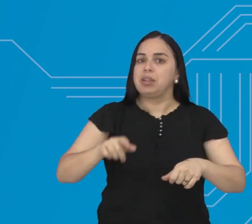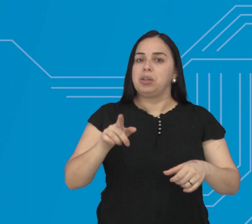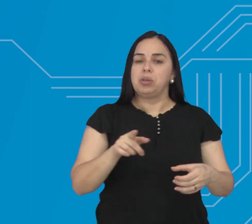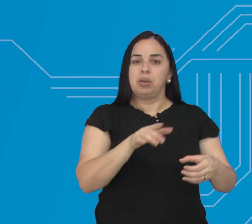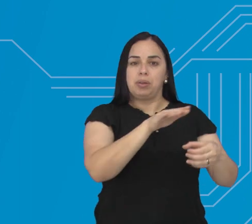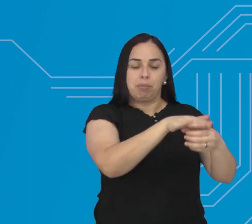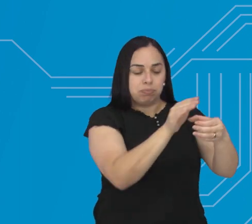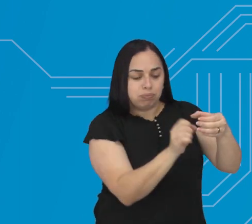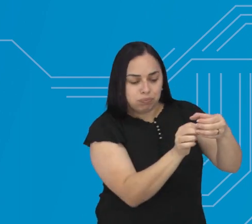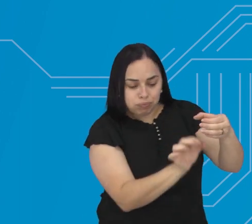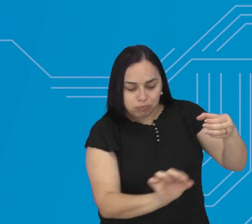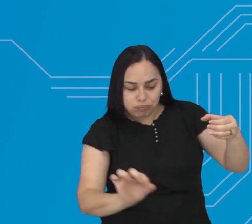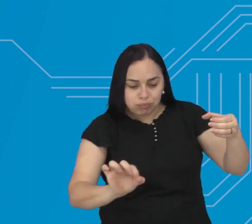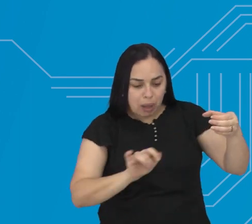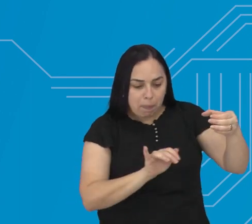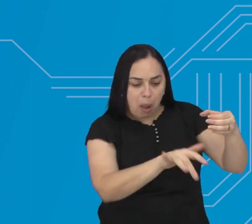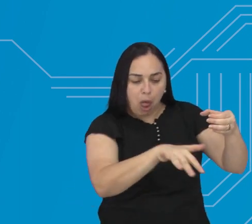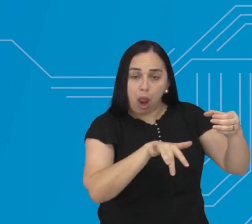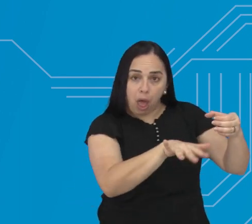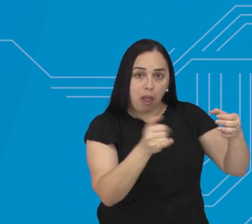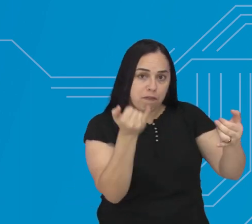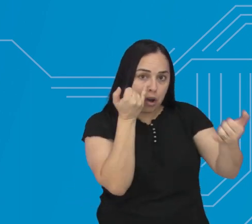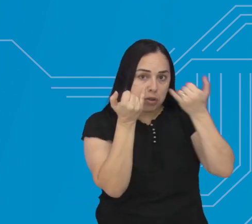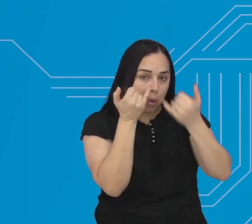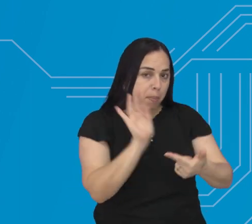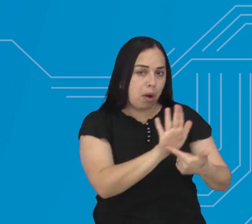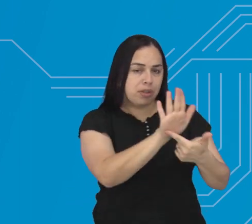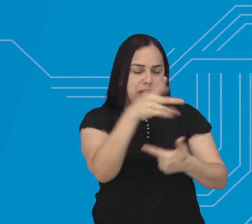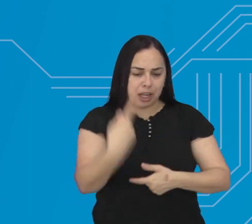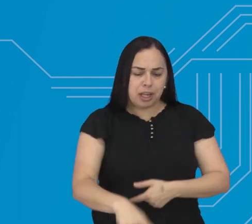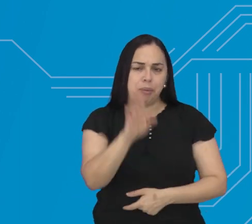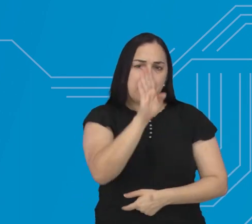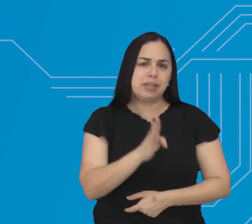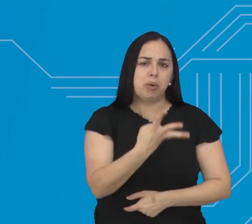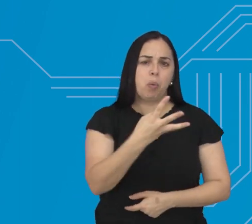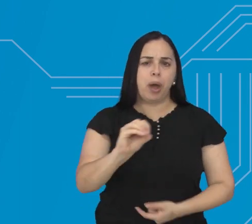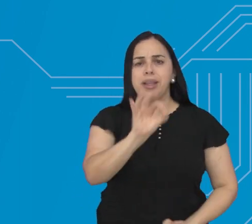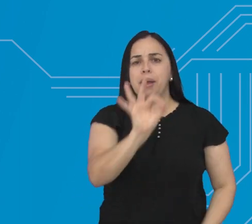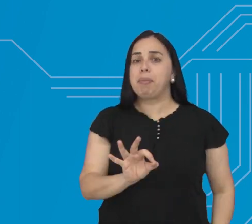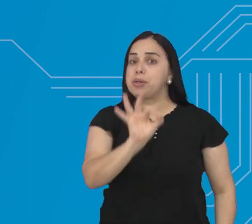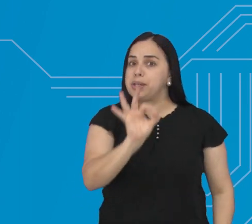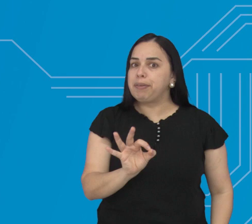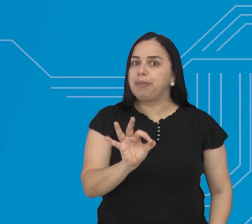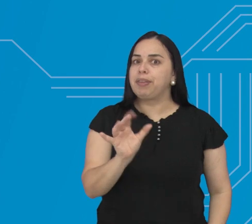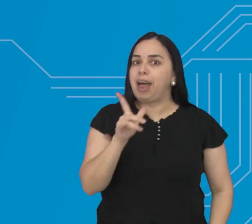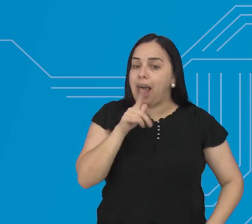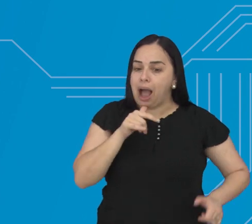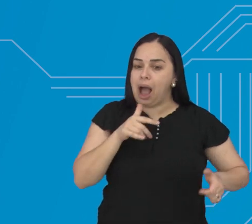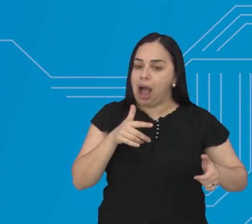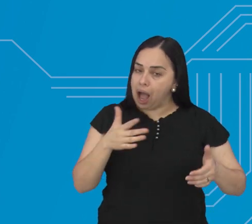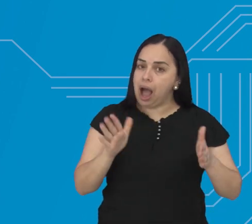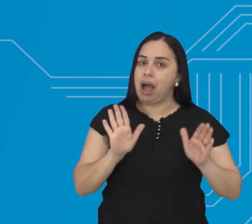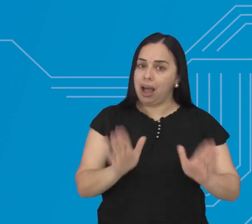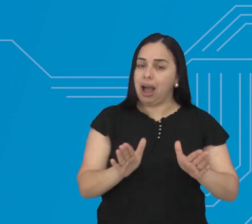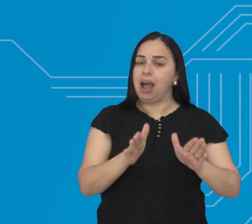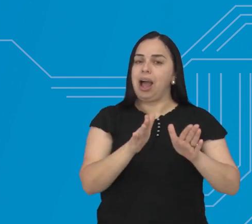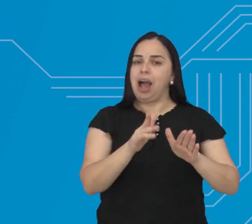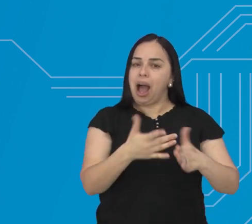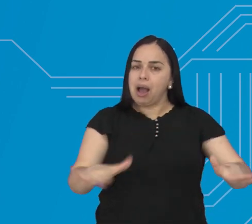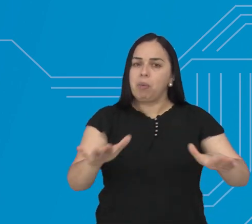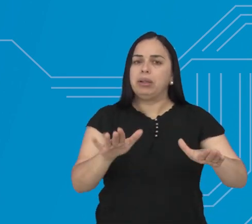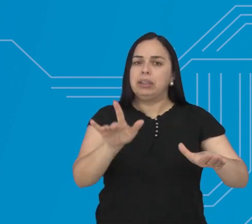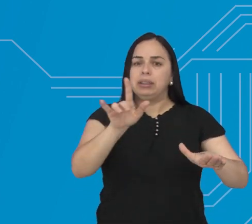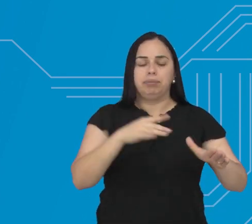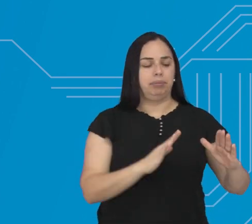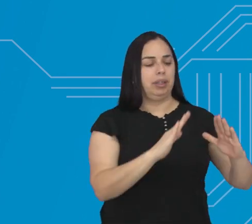no serviço de distribuição. Dados mostram que aqui no Brasil, 40% de toda a água tratada é perdida